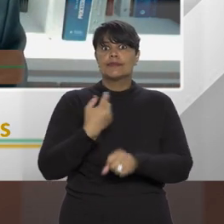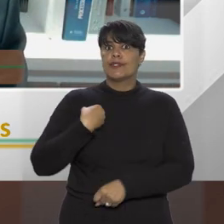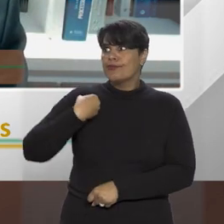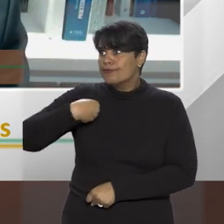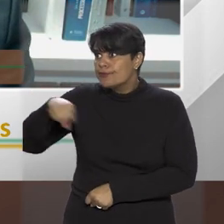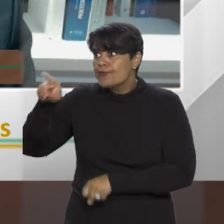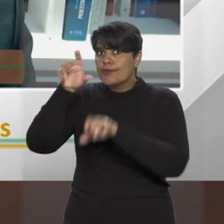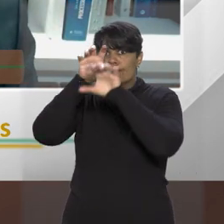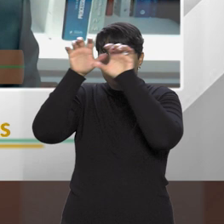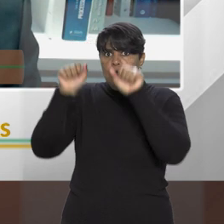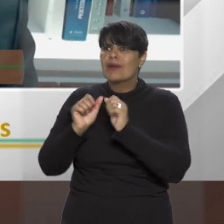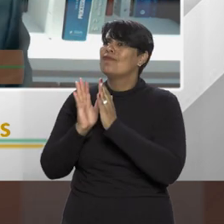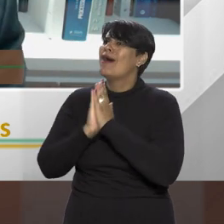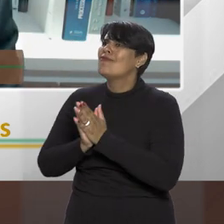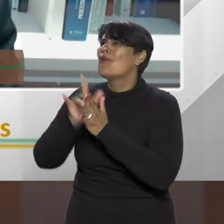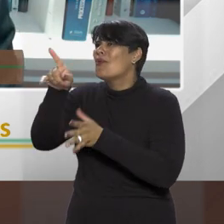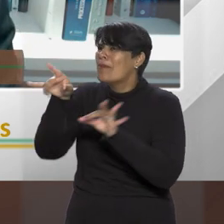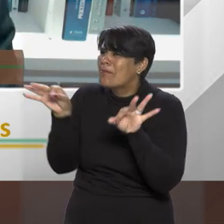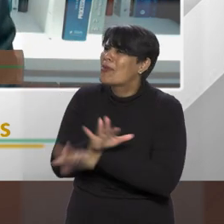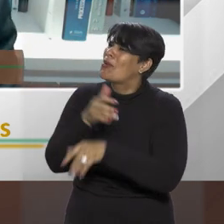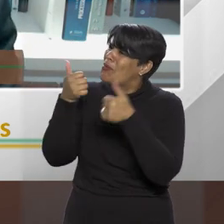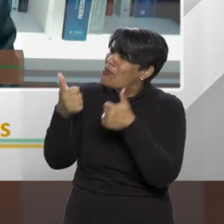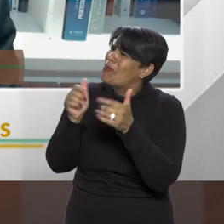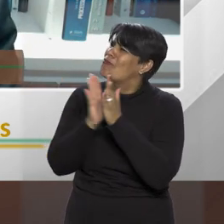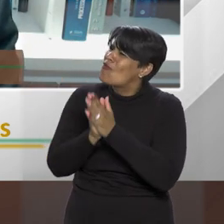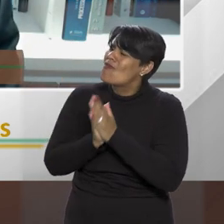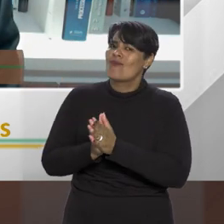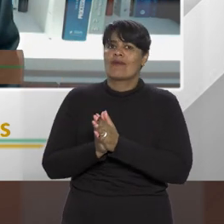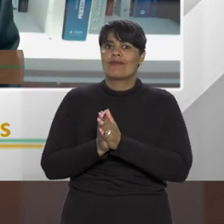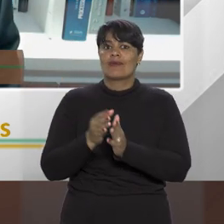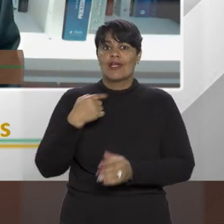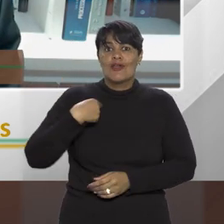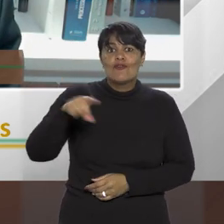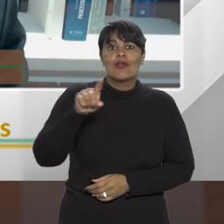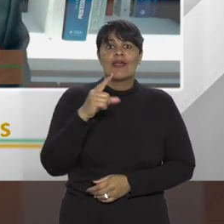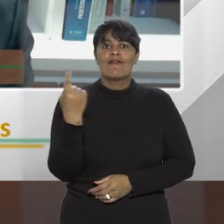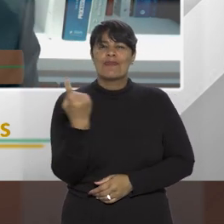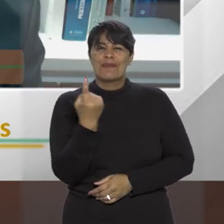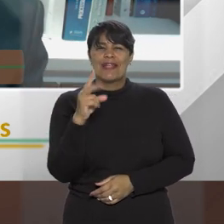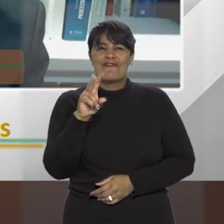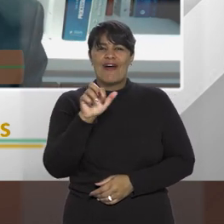conseguia dar conta. E aí, quando eu cito esse exemplo, os alunos me perguntam assim, professor, mas